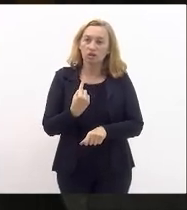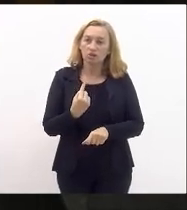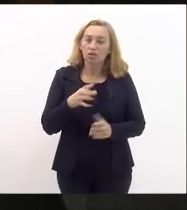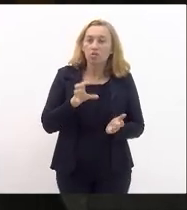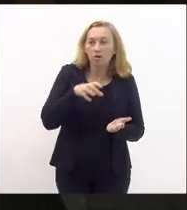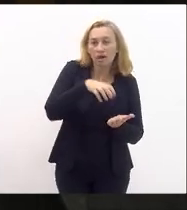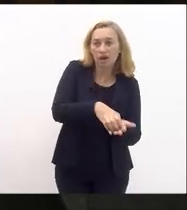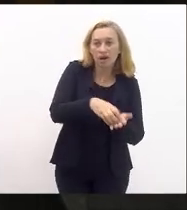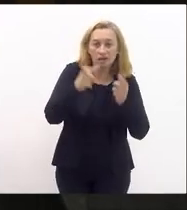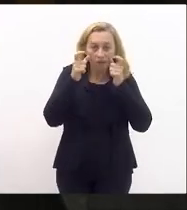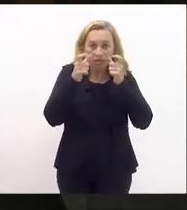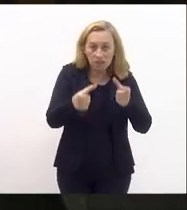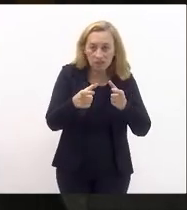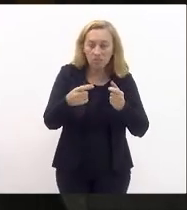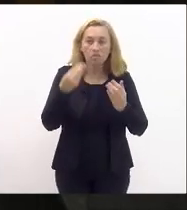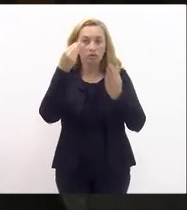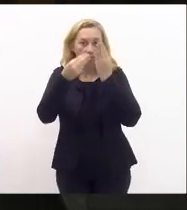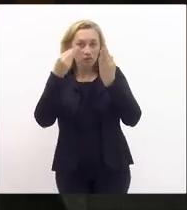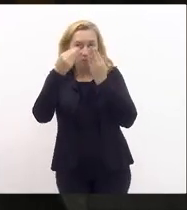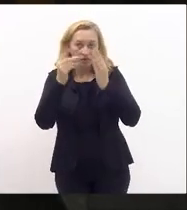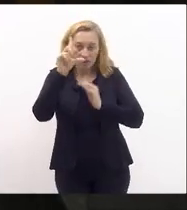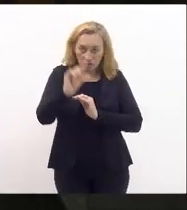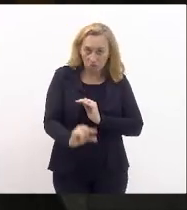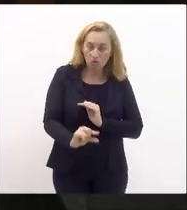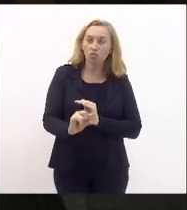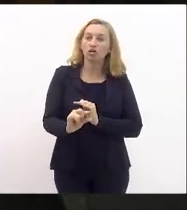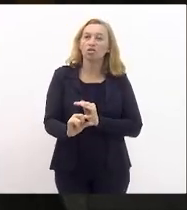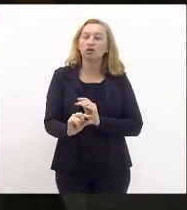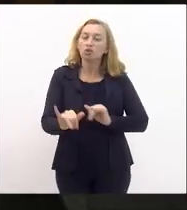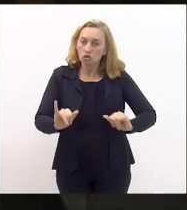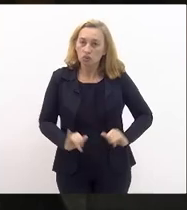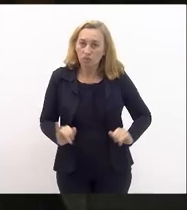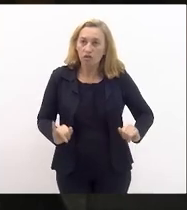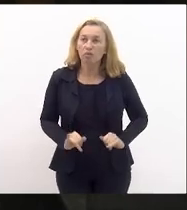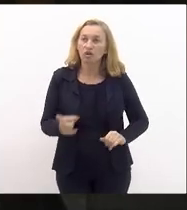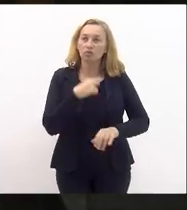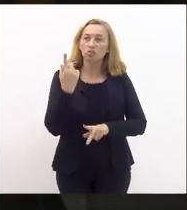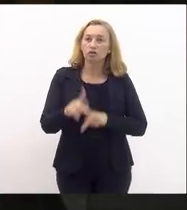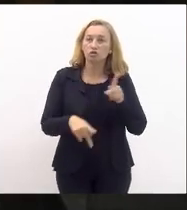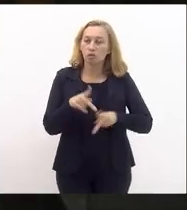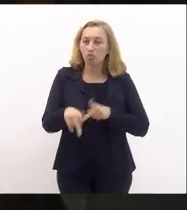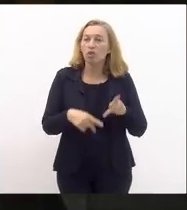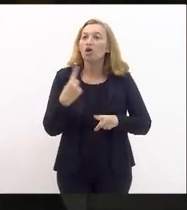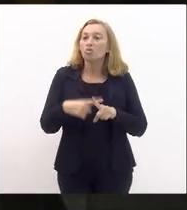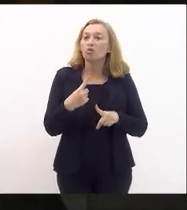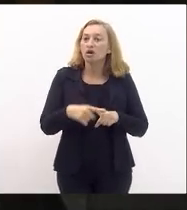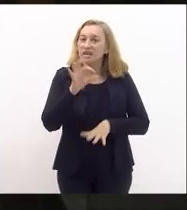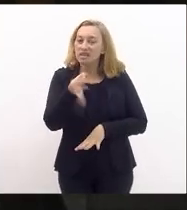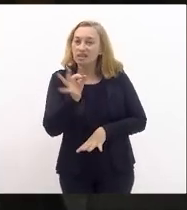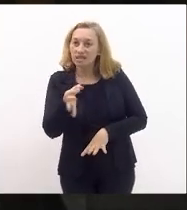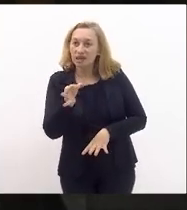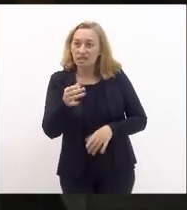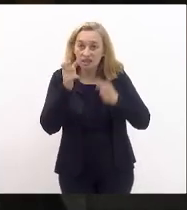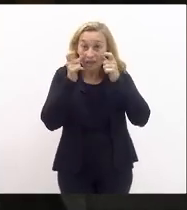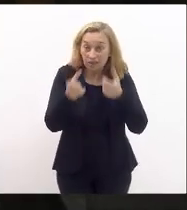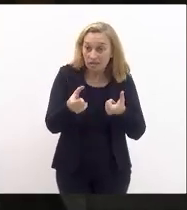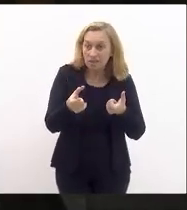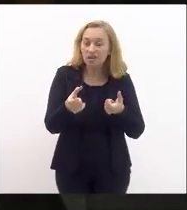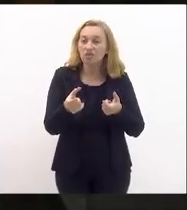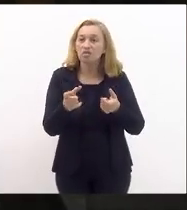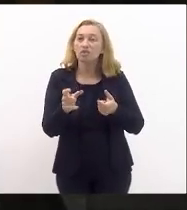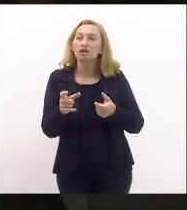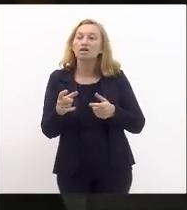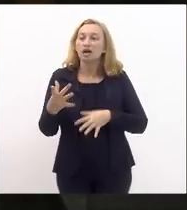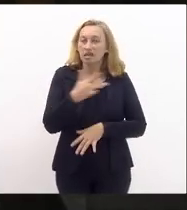rede de atenção psicossocial que vai diminuir muito o sofrimento da nossa população, porque vai garantir atenção, porque vai garantir promoção